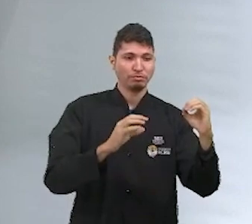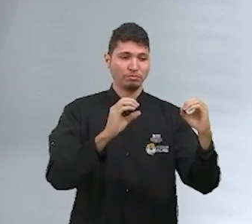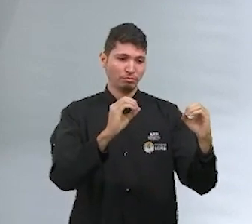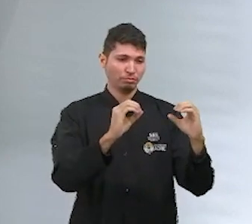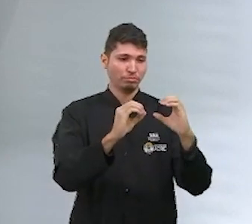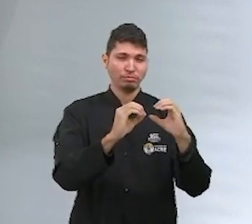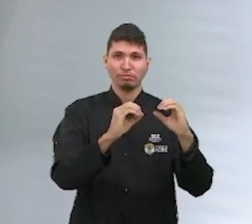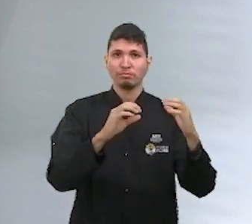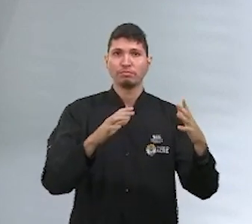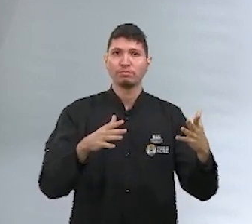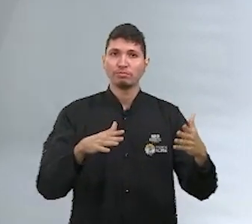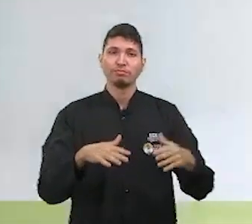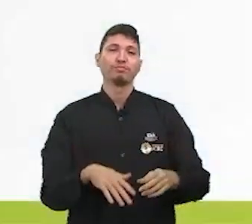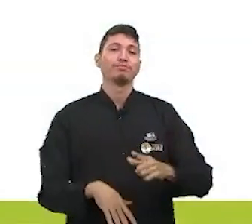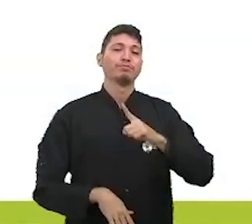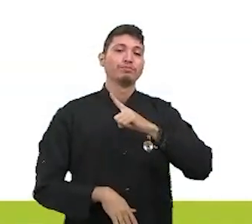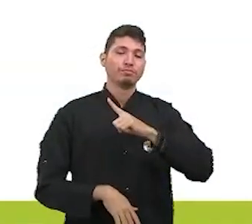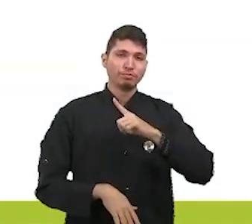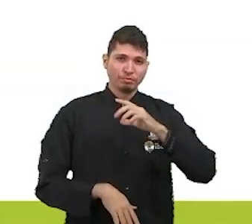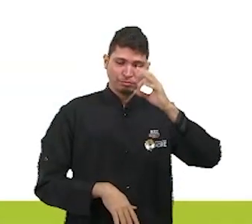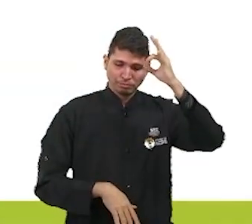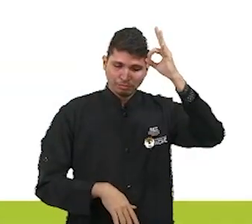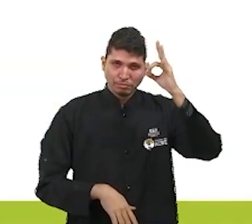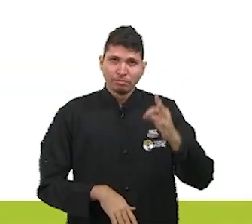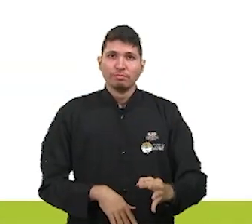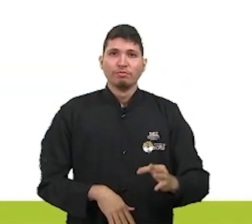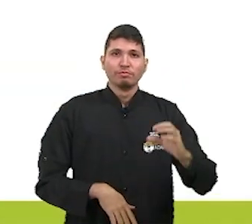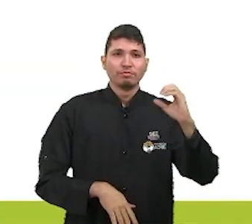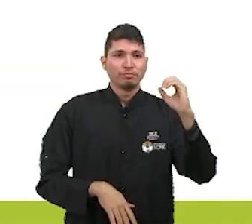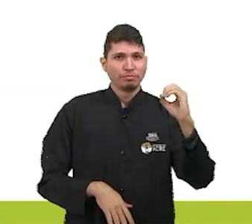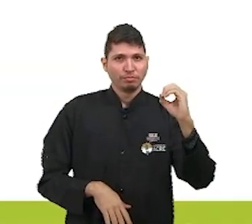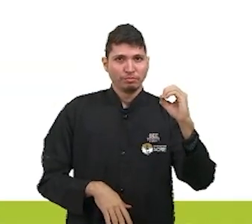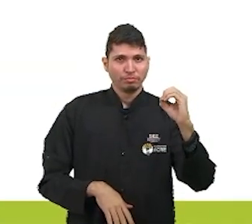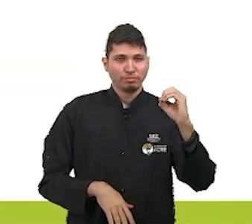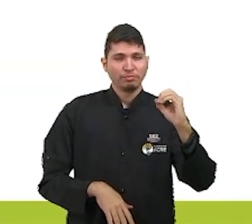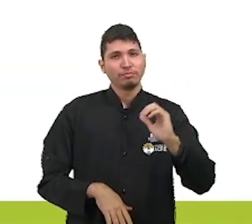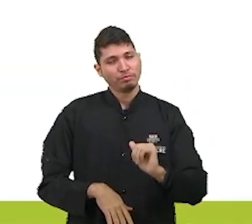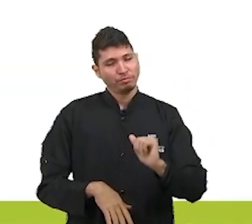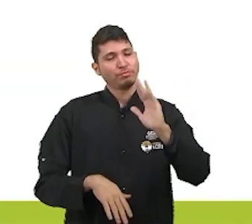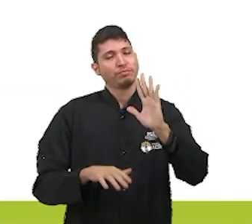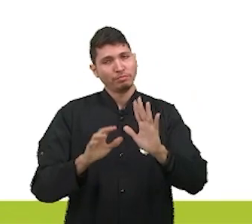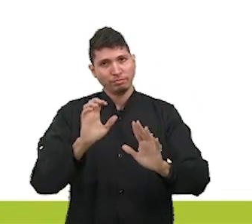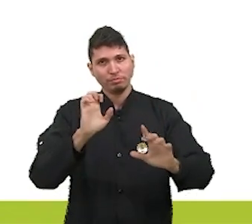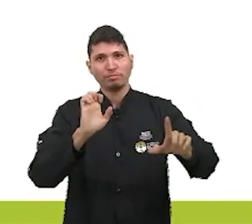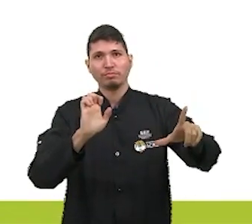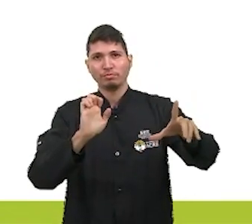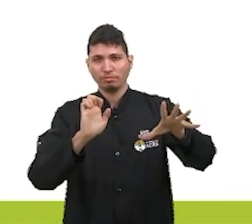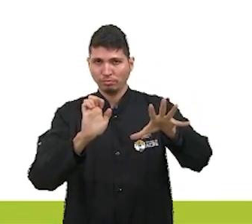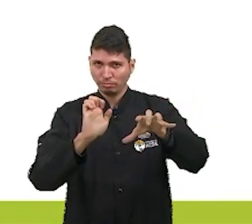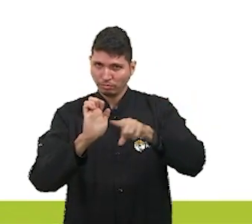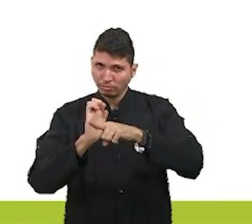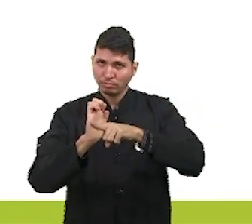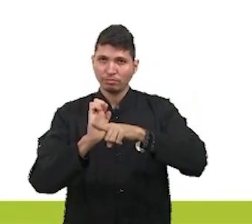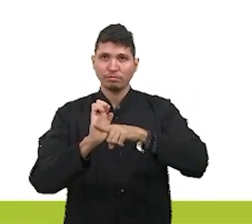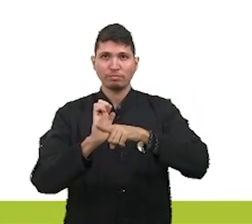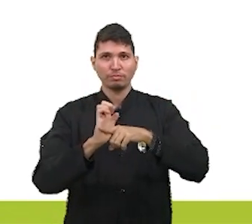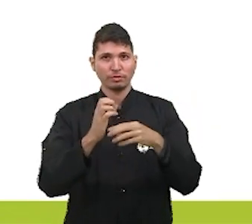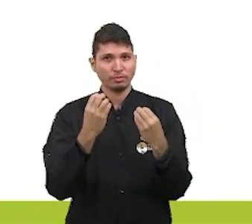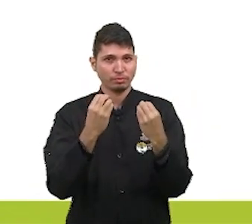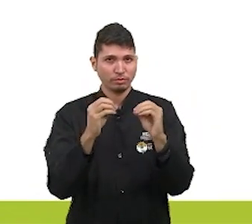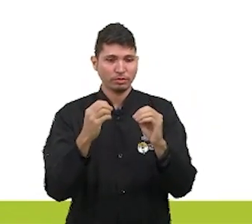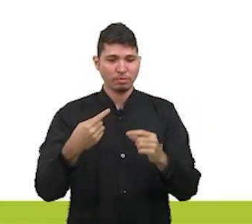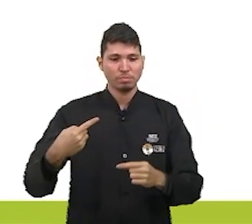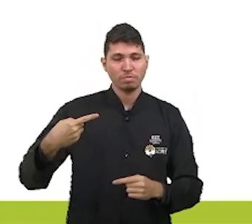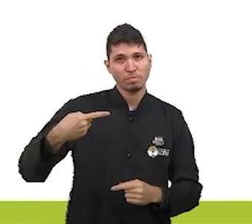carbono, com certeza, o oxigênio nessa ligação ele é mais eletronegativo. Então, eu vou colocar aqui uma